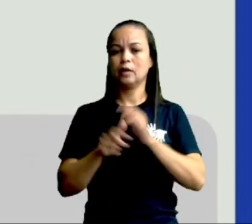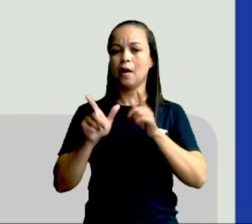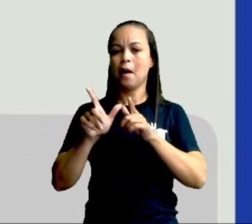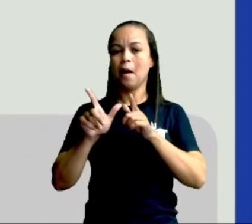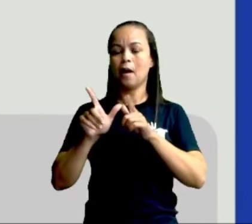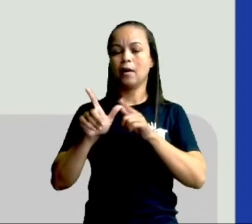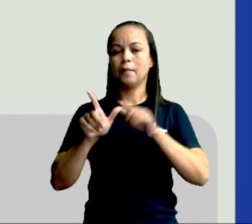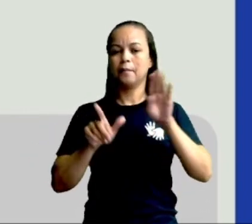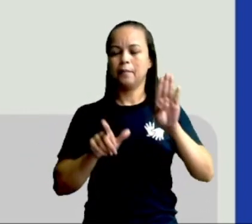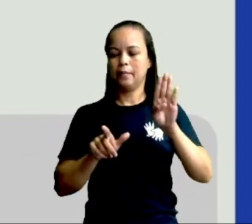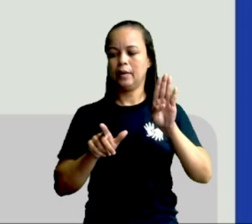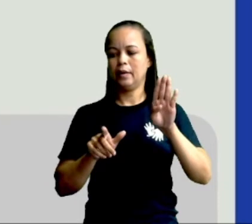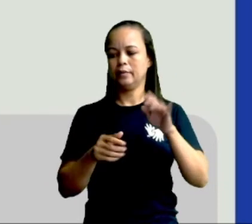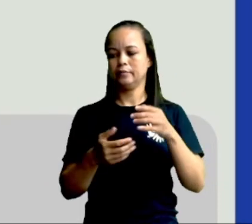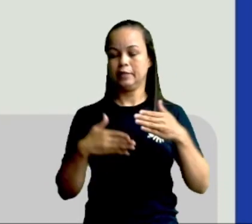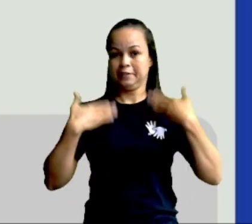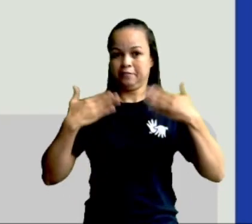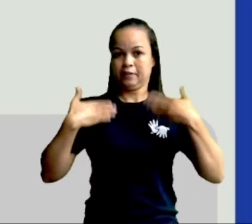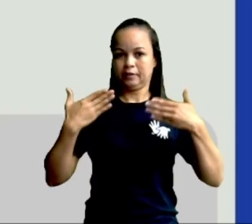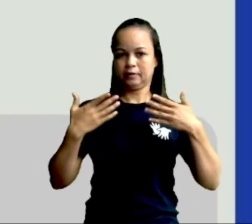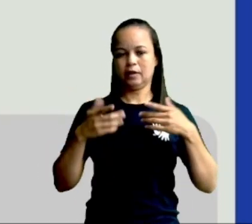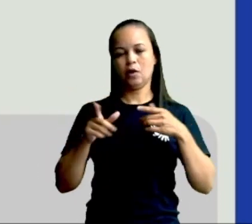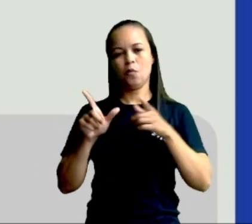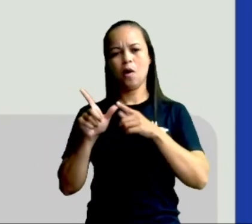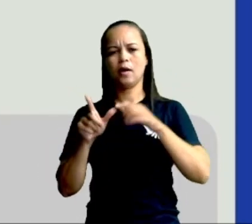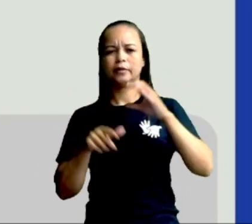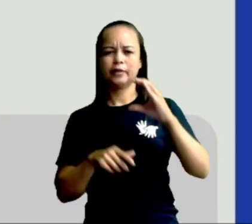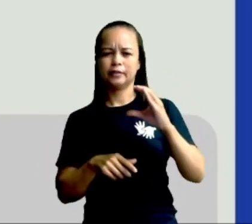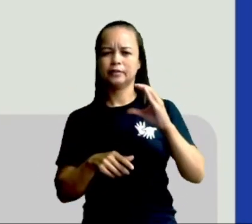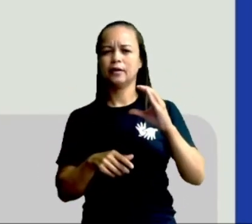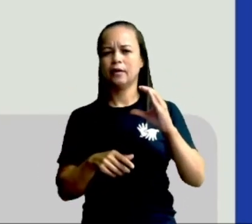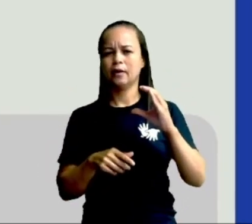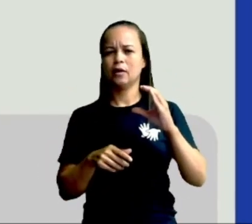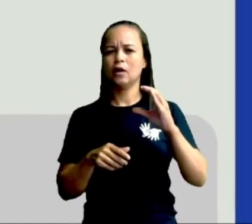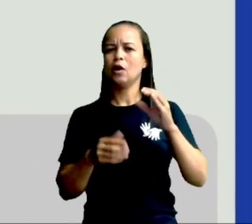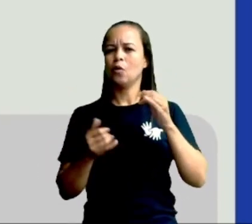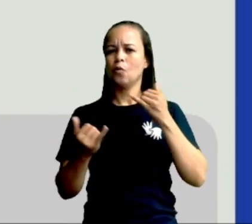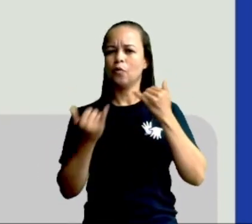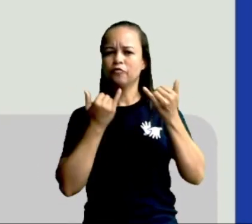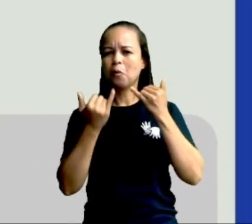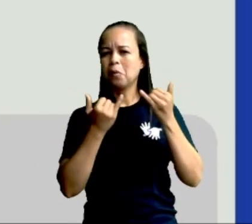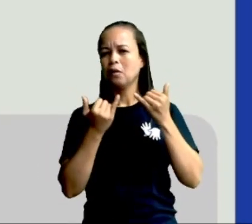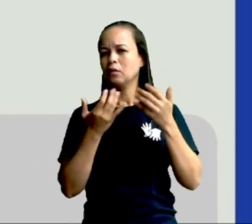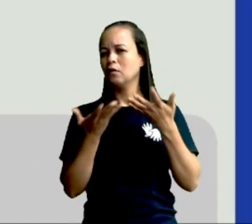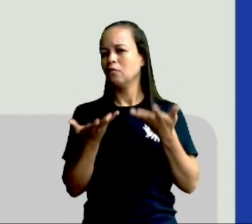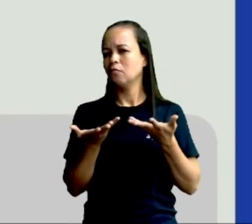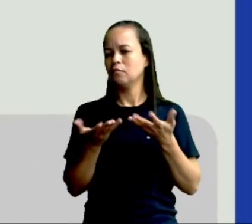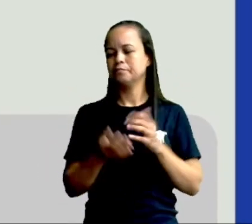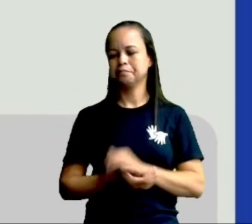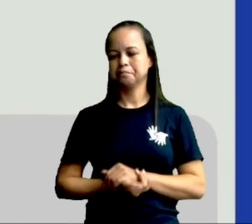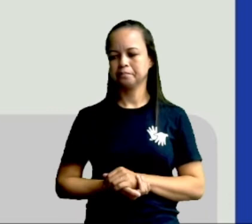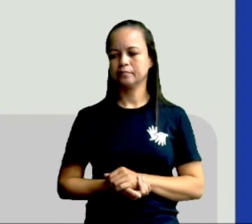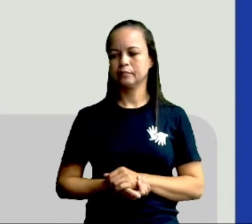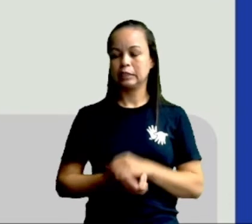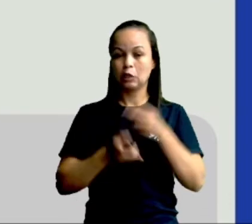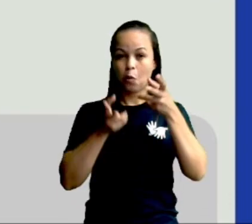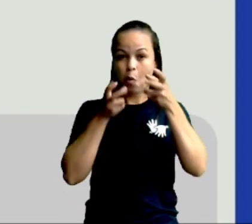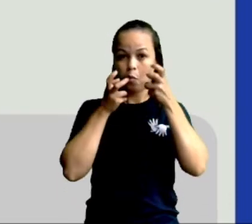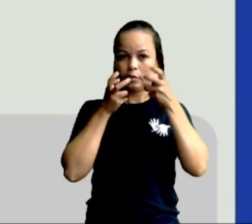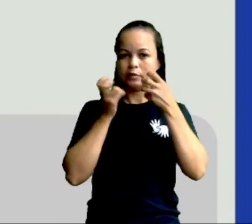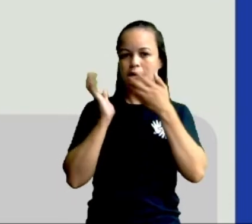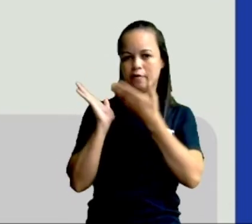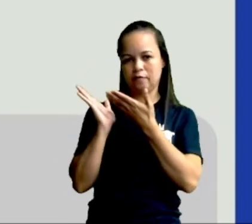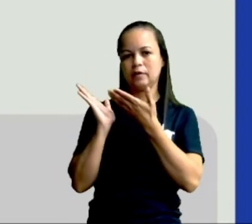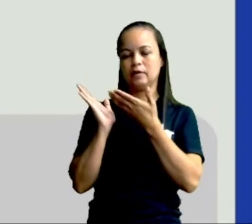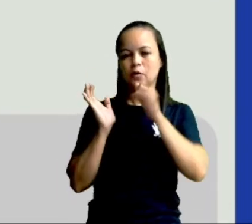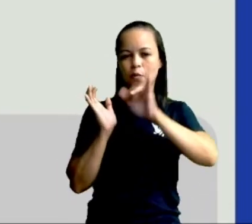have fun, diversão. Ou é a letra C, um informe, ou seja, um informativo. Então, dá uma olhadinha, porque eu vou